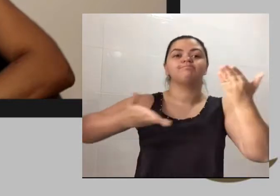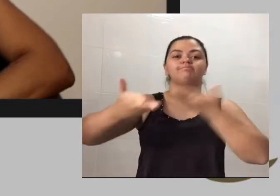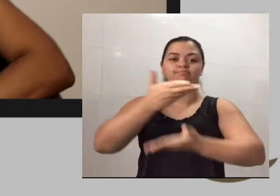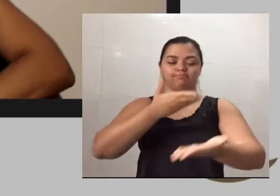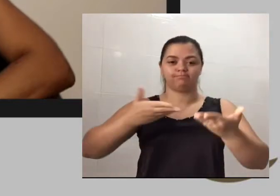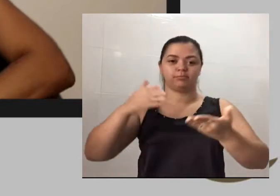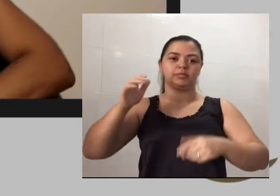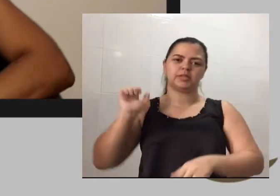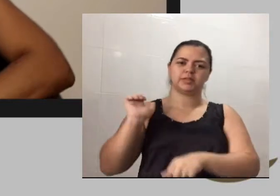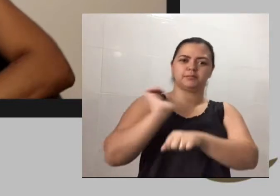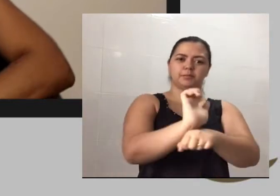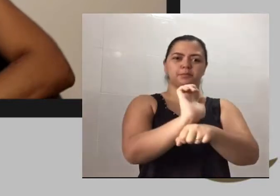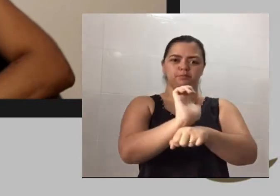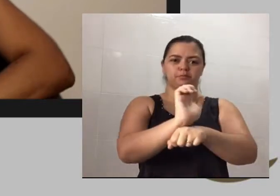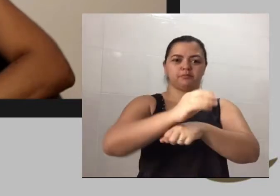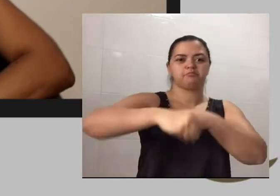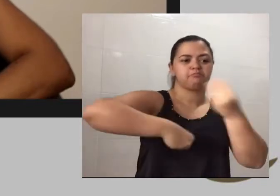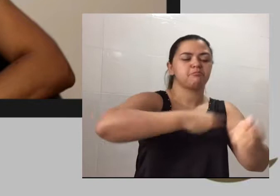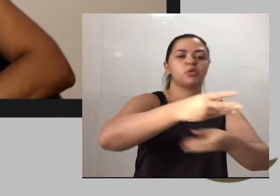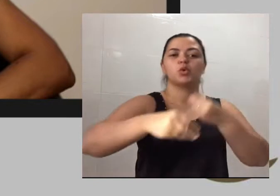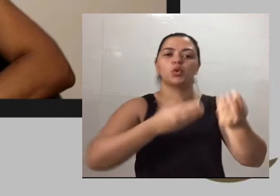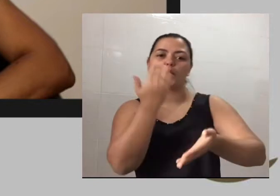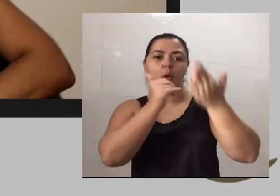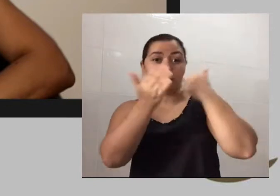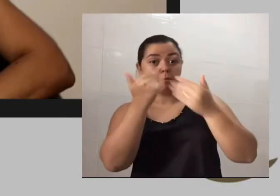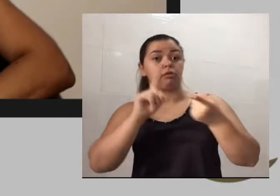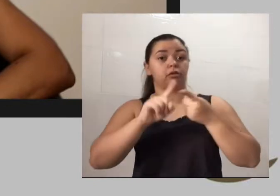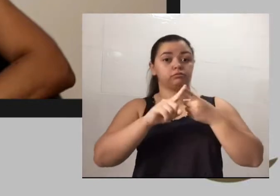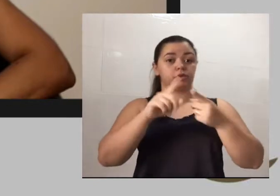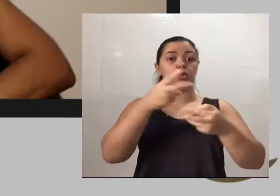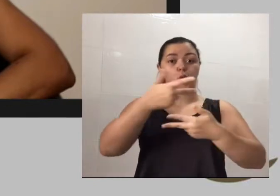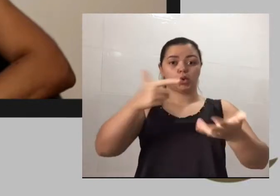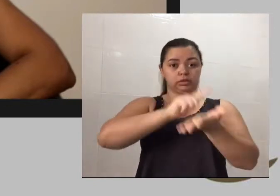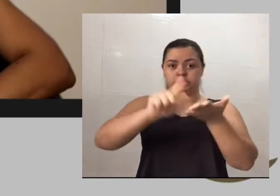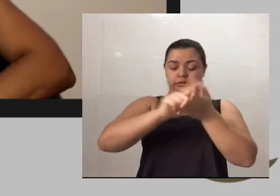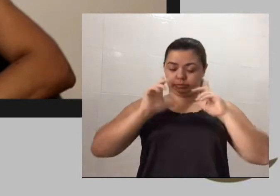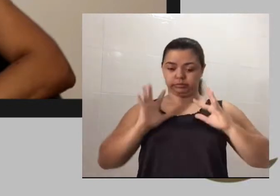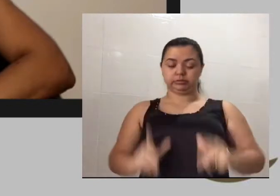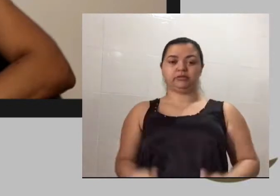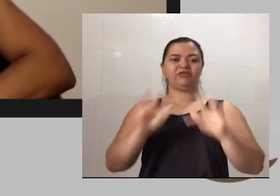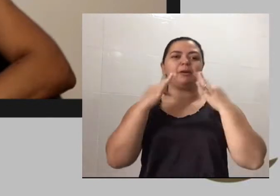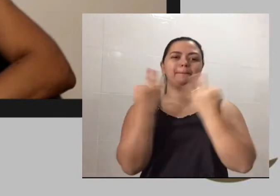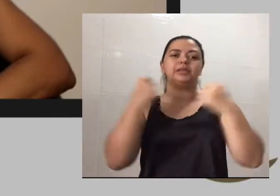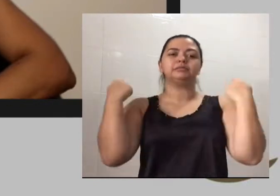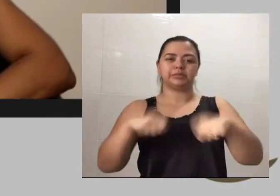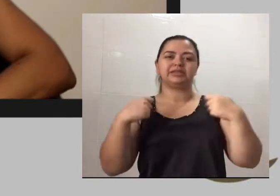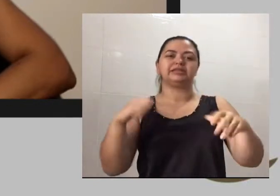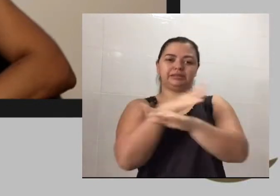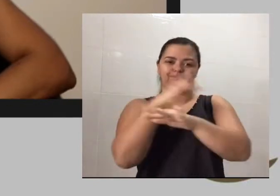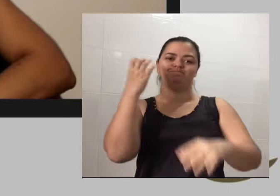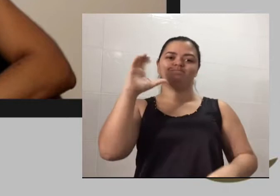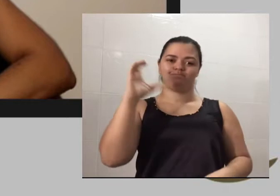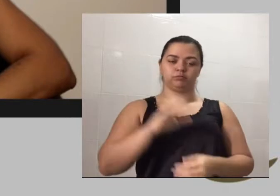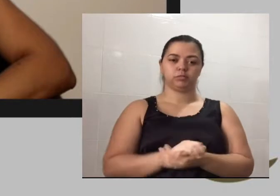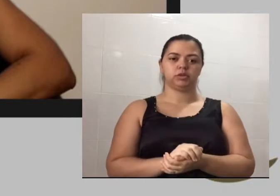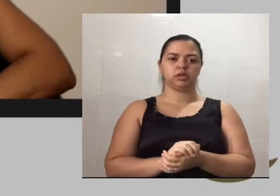distribuição de alimentos e também materiais de limpeza para famílias necessitadas do crato. Essas cestas